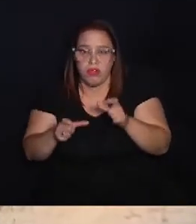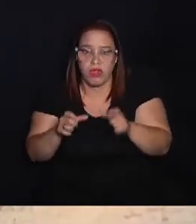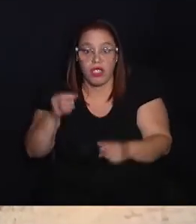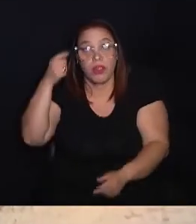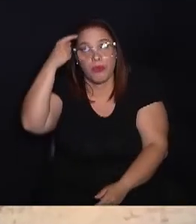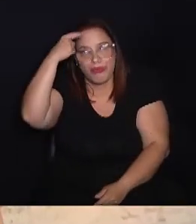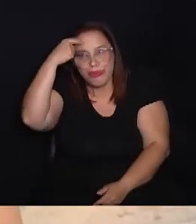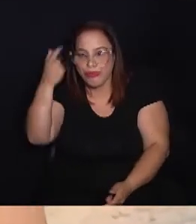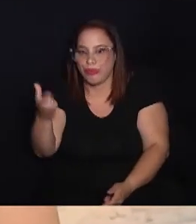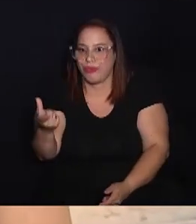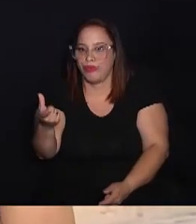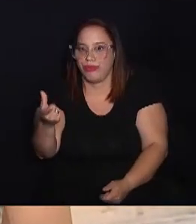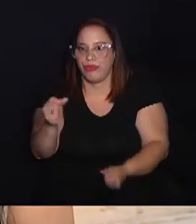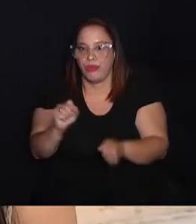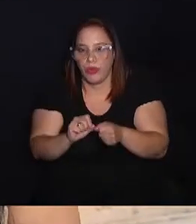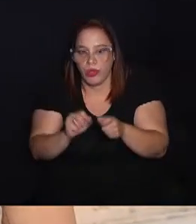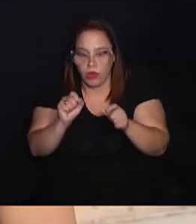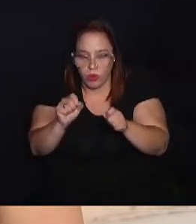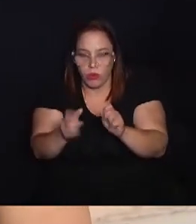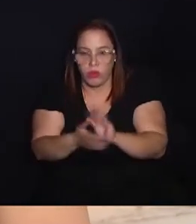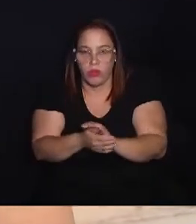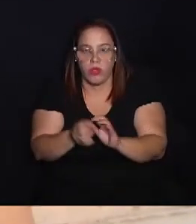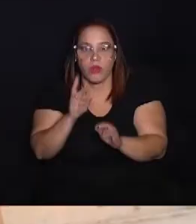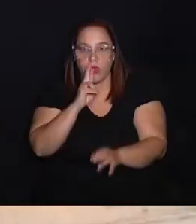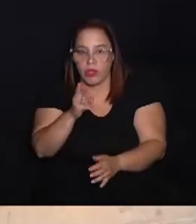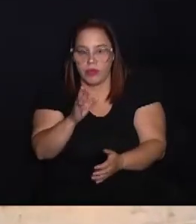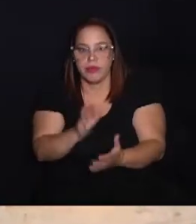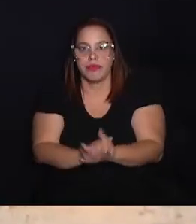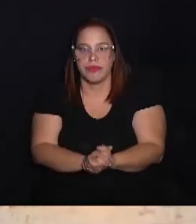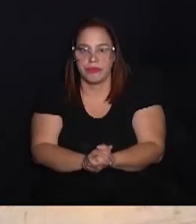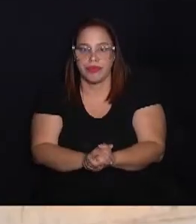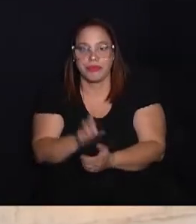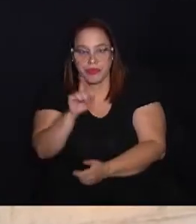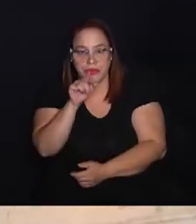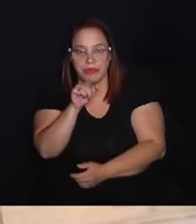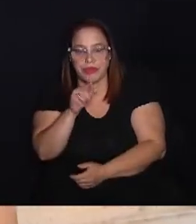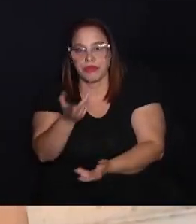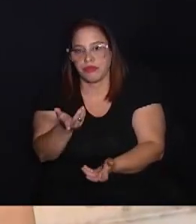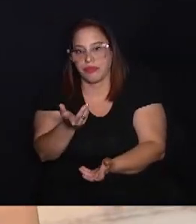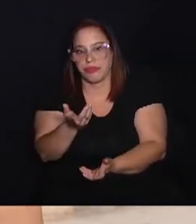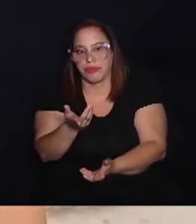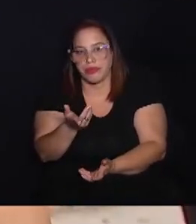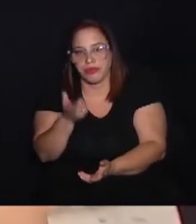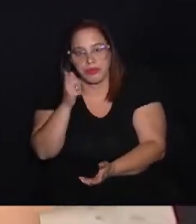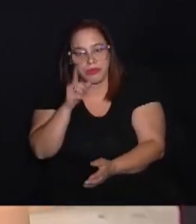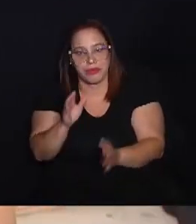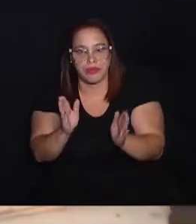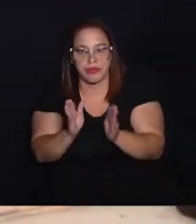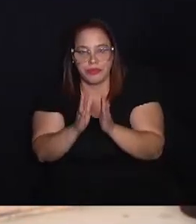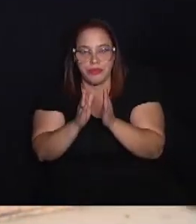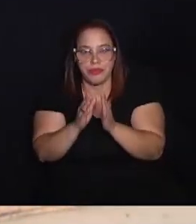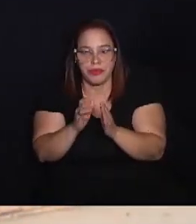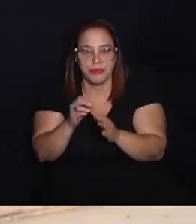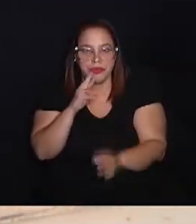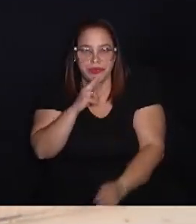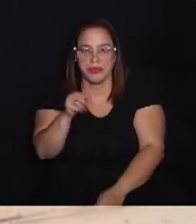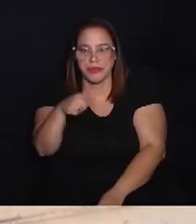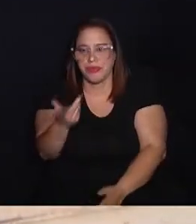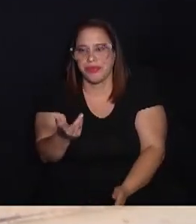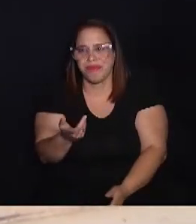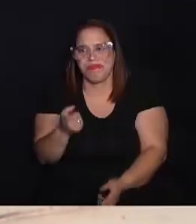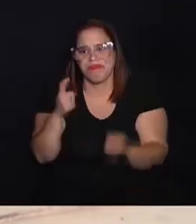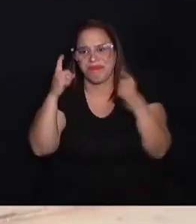os munícipes da cidade de Campinas, os nossos telespectadores que estão nos acompanhando. Cumprimentar a população de Campinas, né, pela forma ordeira,